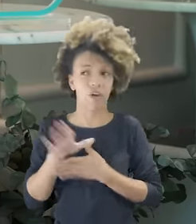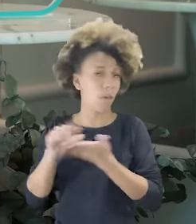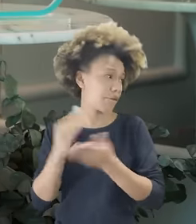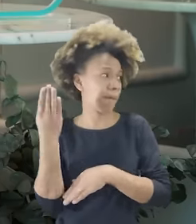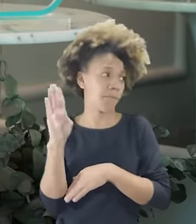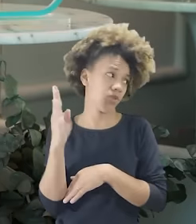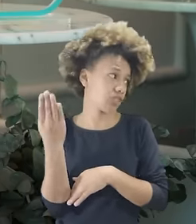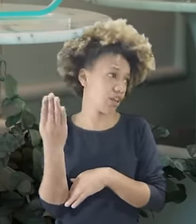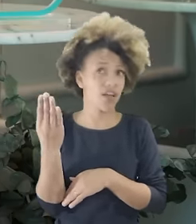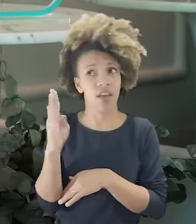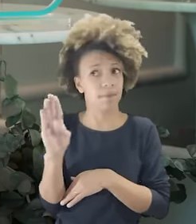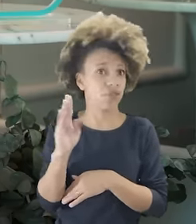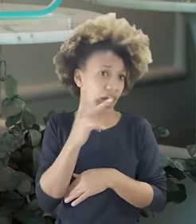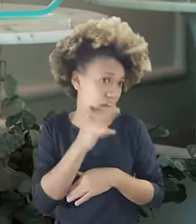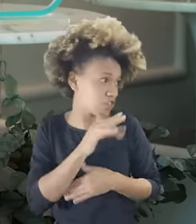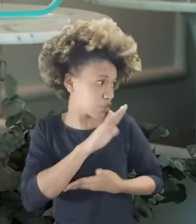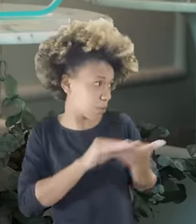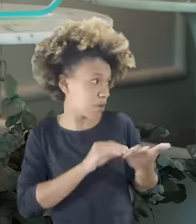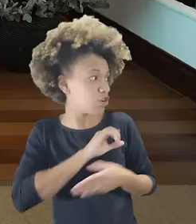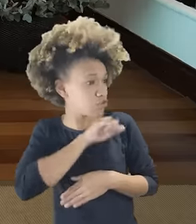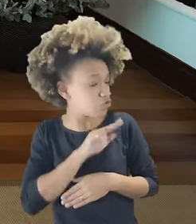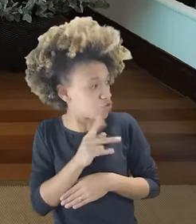Exatamente exatamente